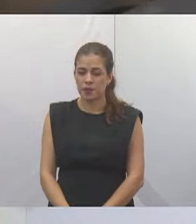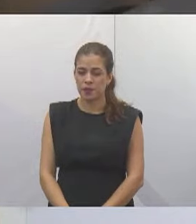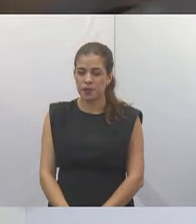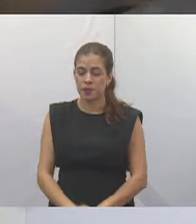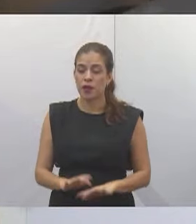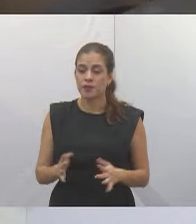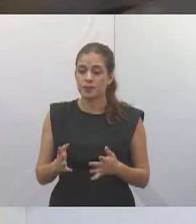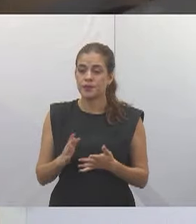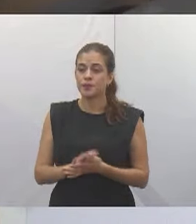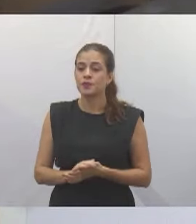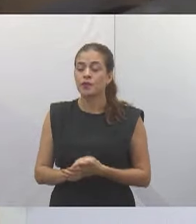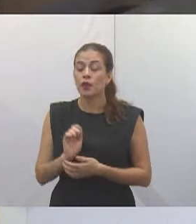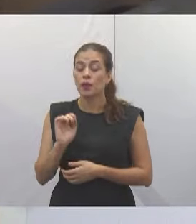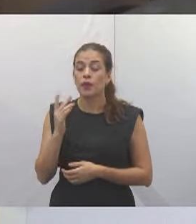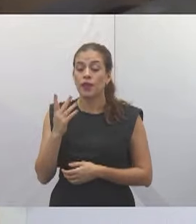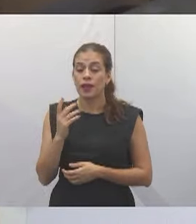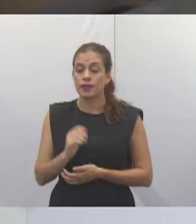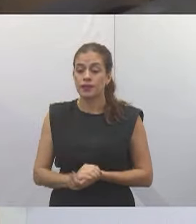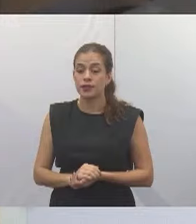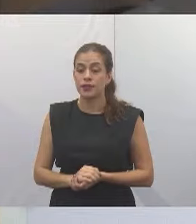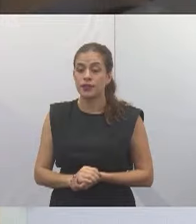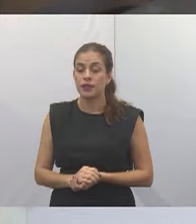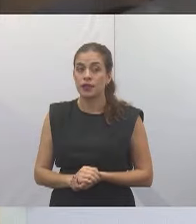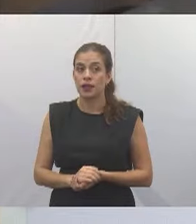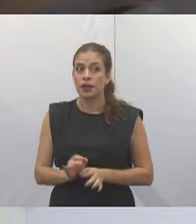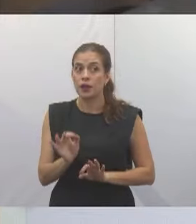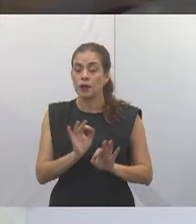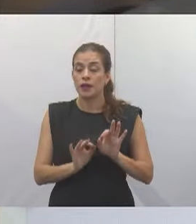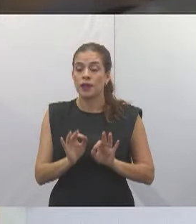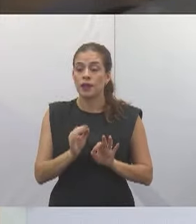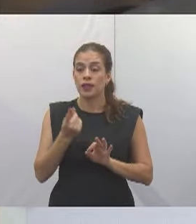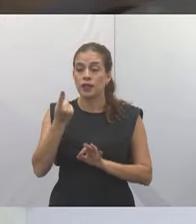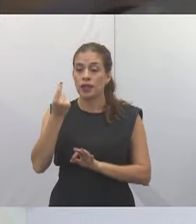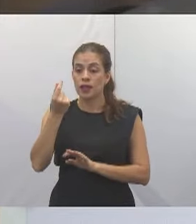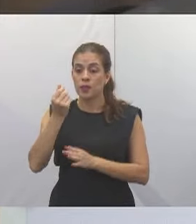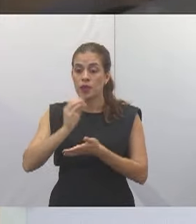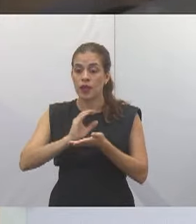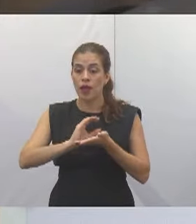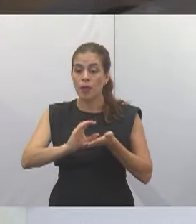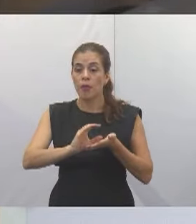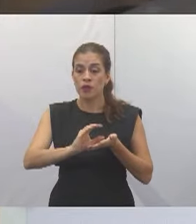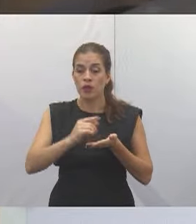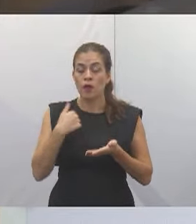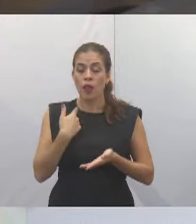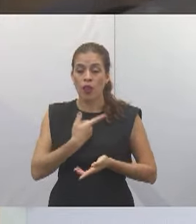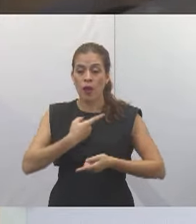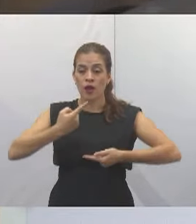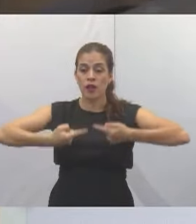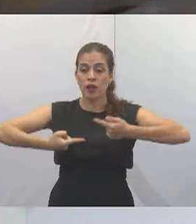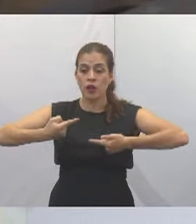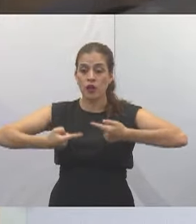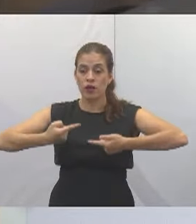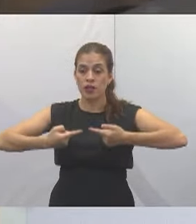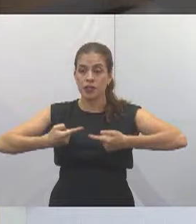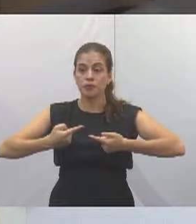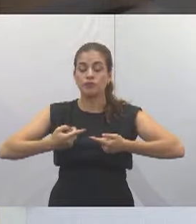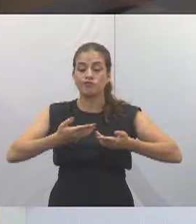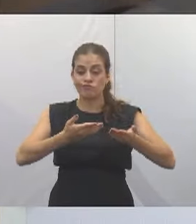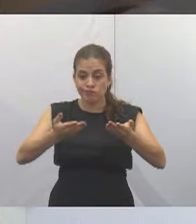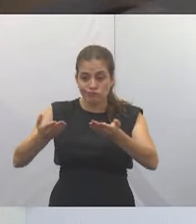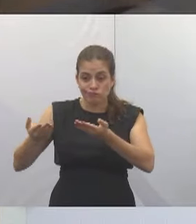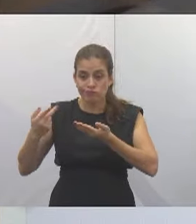O que ocorre é o seguinte, o processo das emendas impositivas, nós discutimos com, cada vereador o